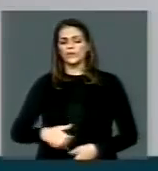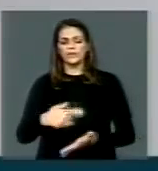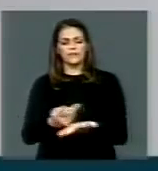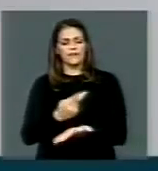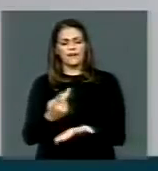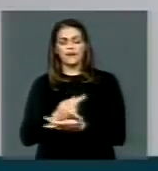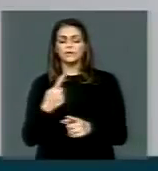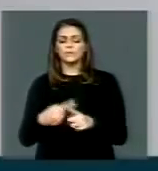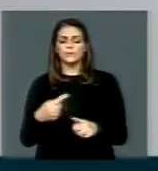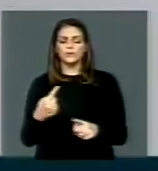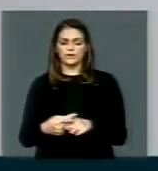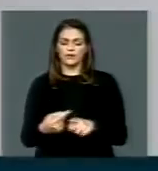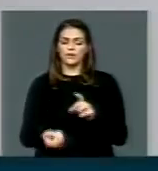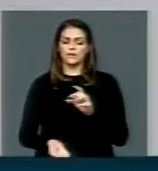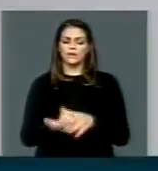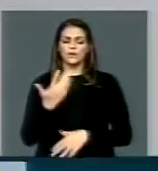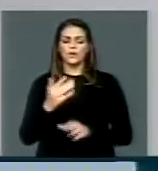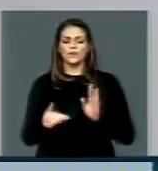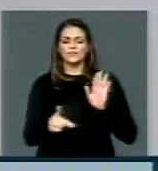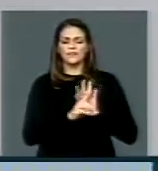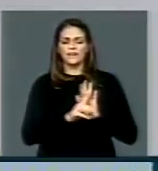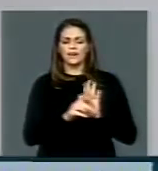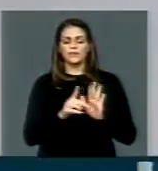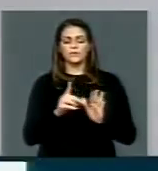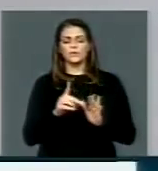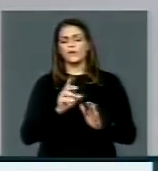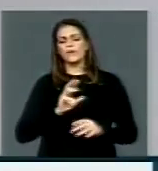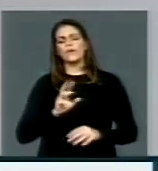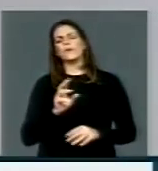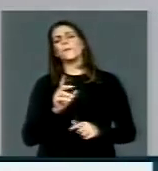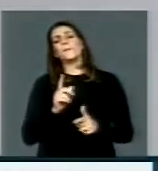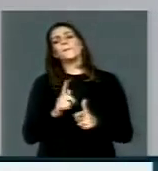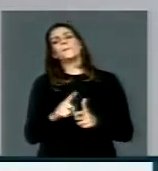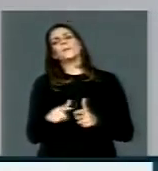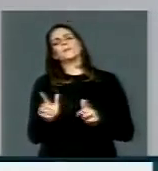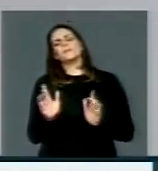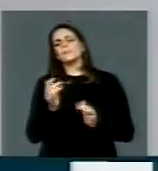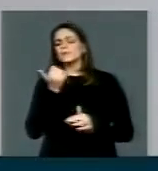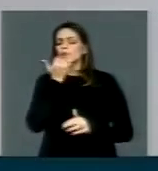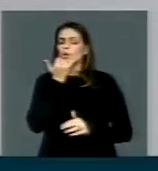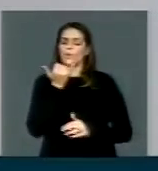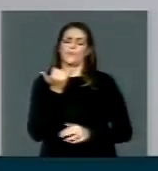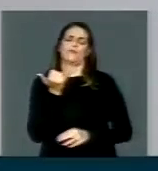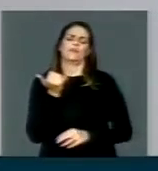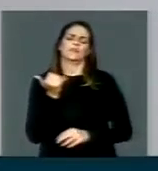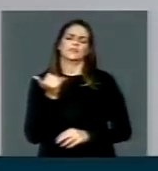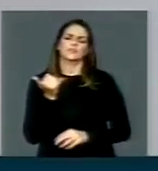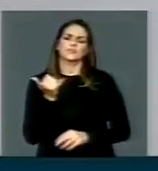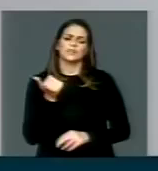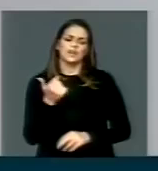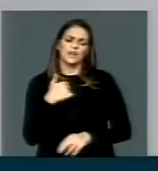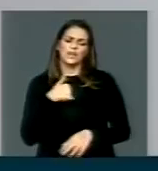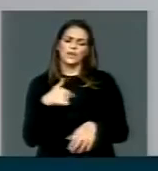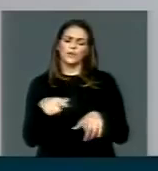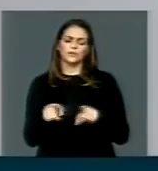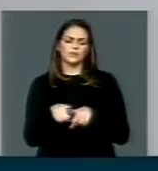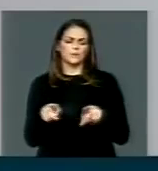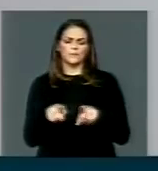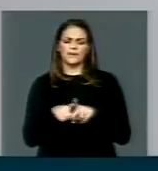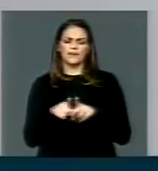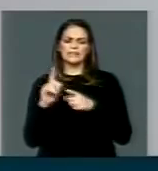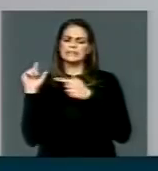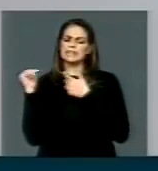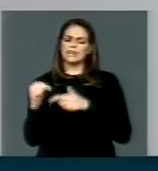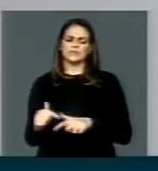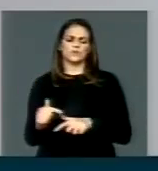instalar por instrumento de decreto. O problema não vem eu falar, eu também não tenho essa posição